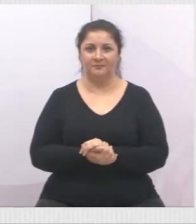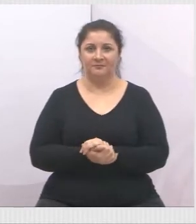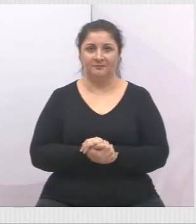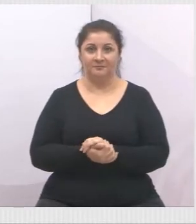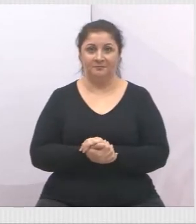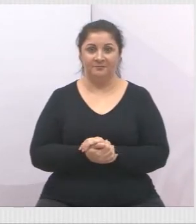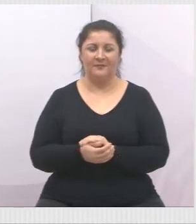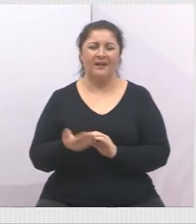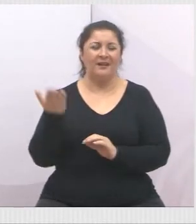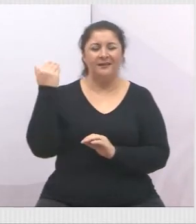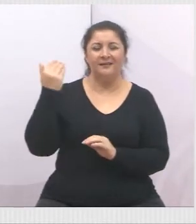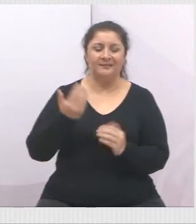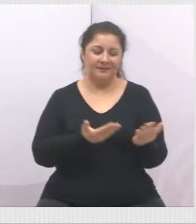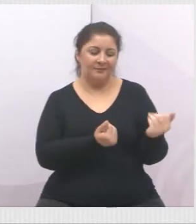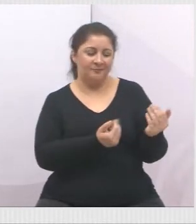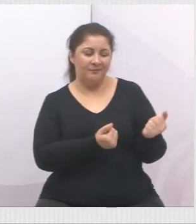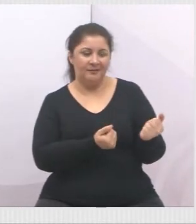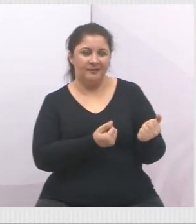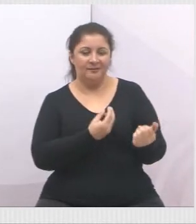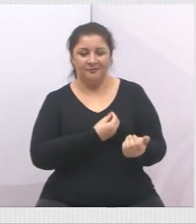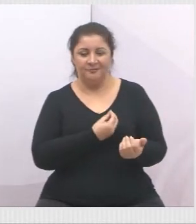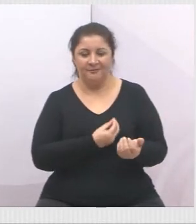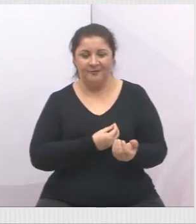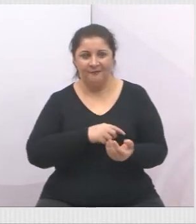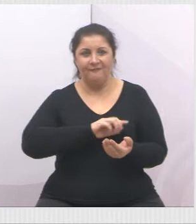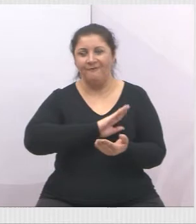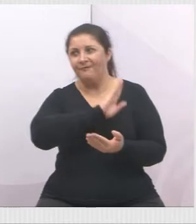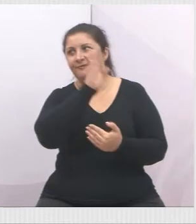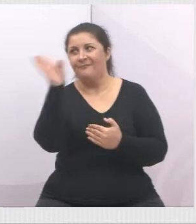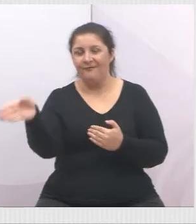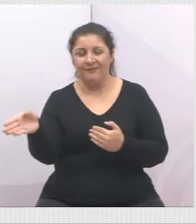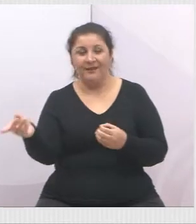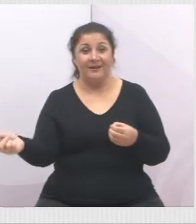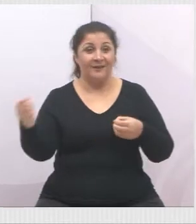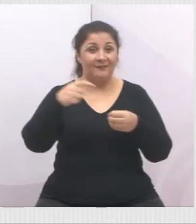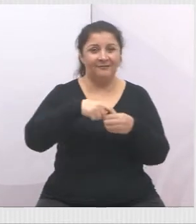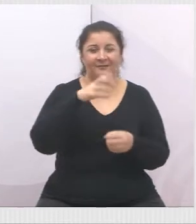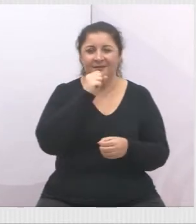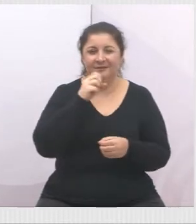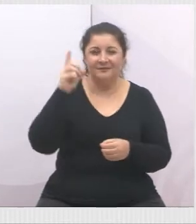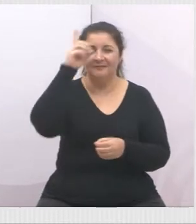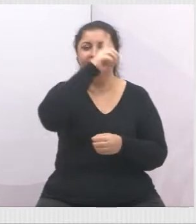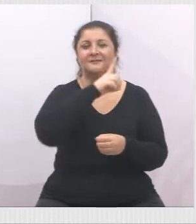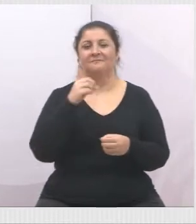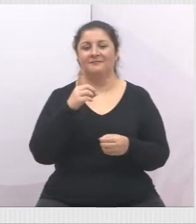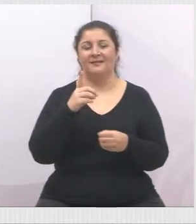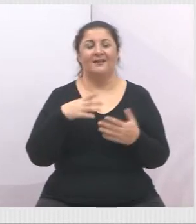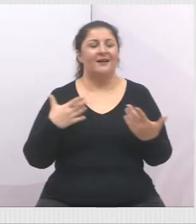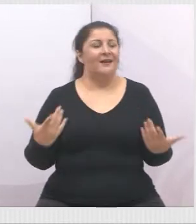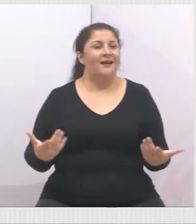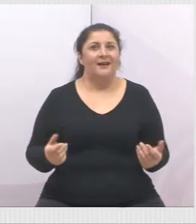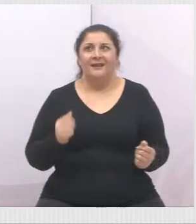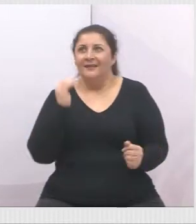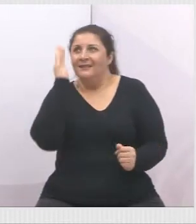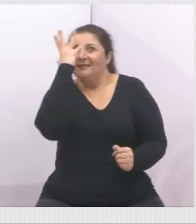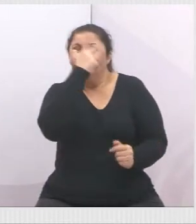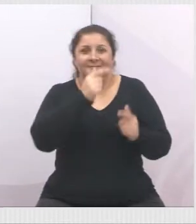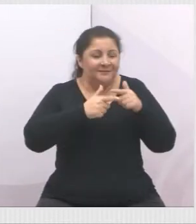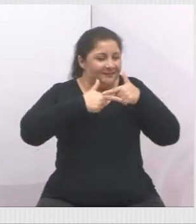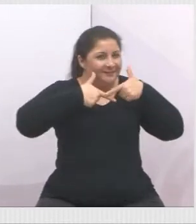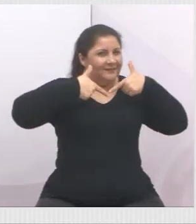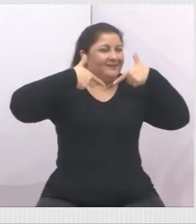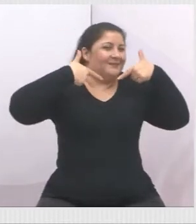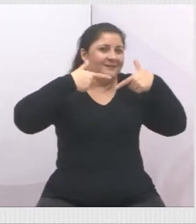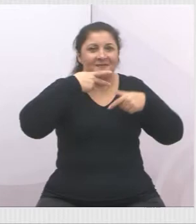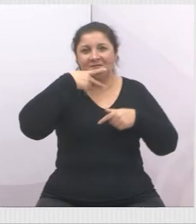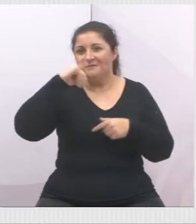gente, adolescente, morava fora de casa e voltava para casa no fim de semana, era a coisa mais linda ver o sorriso do